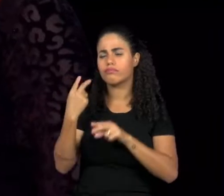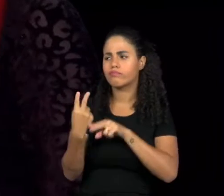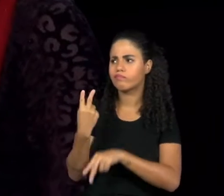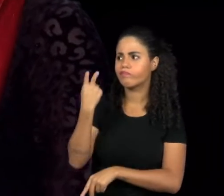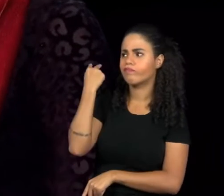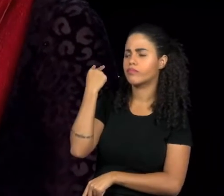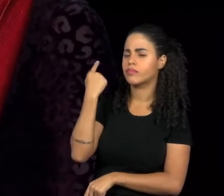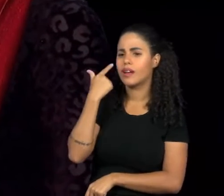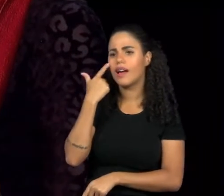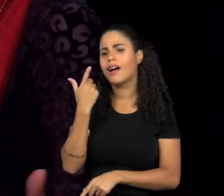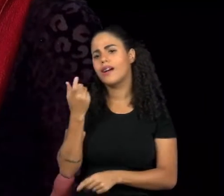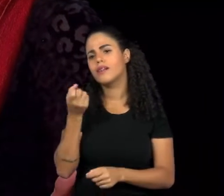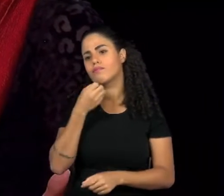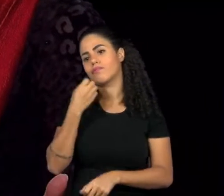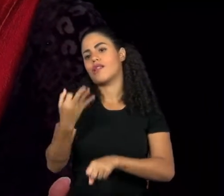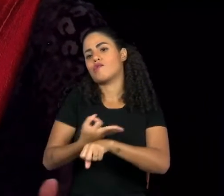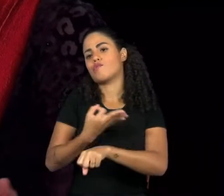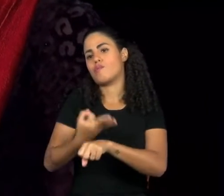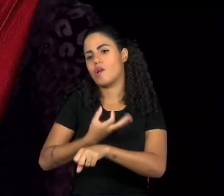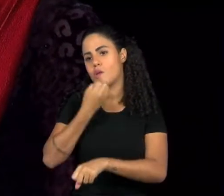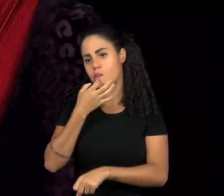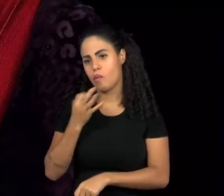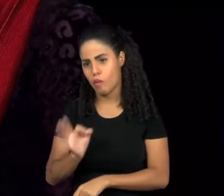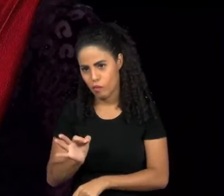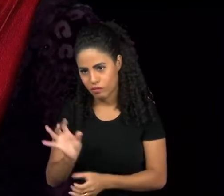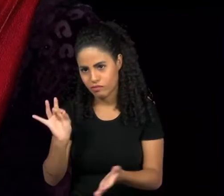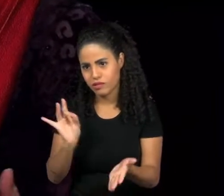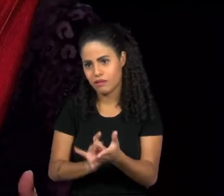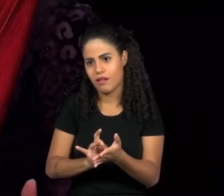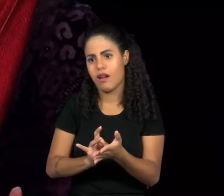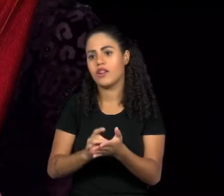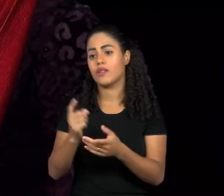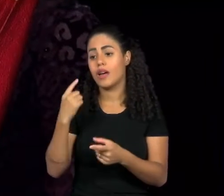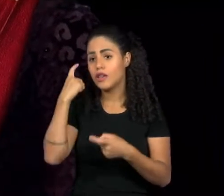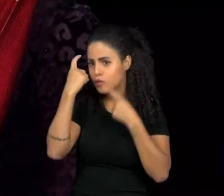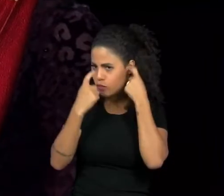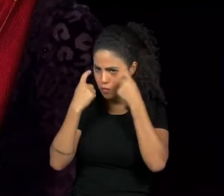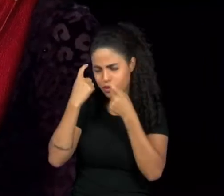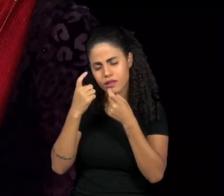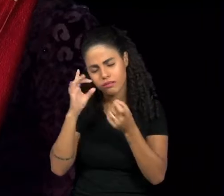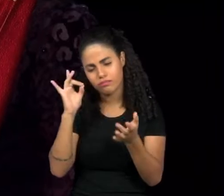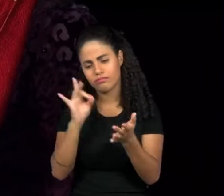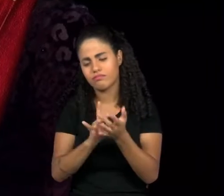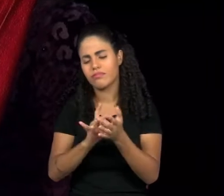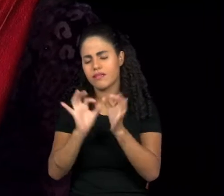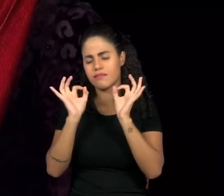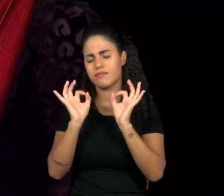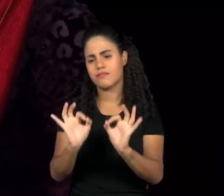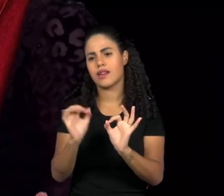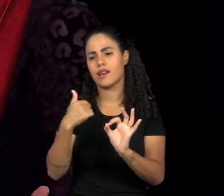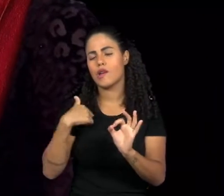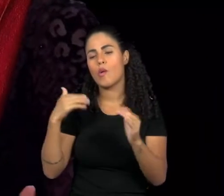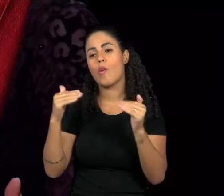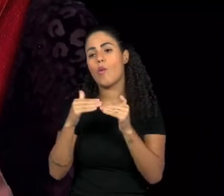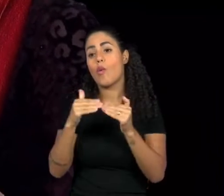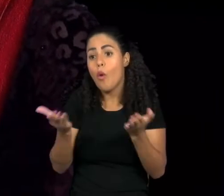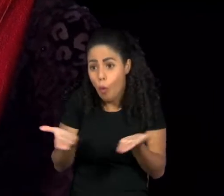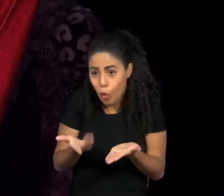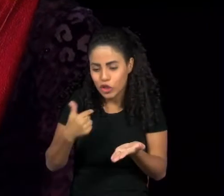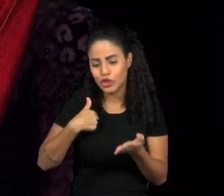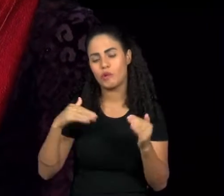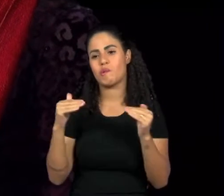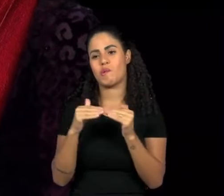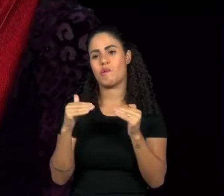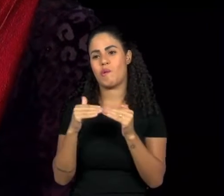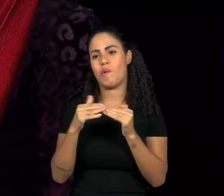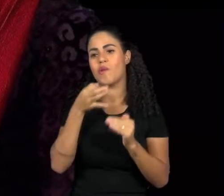bom, de verdade, as preocupações eram absolutamente justas, né?